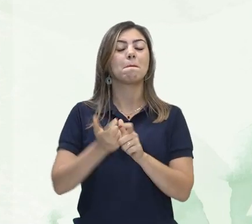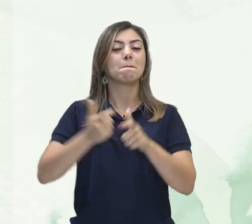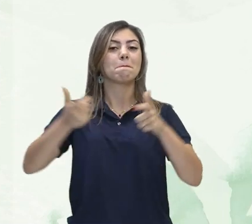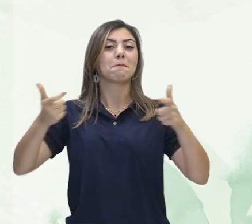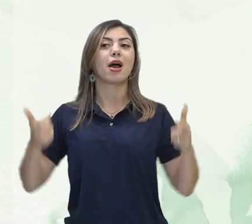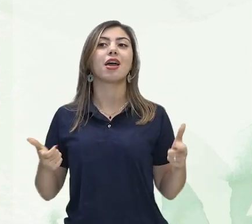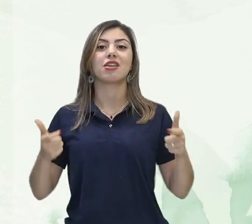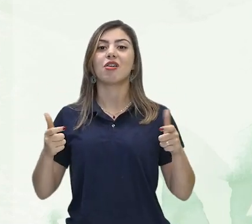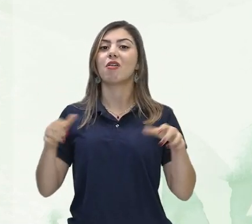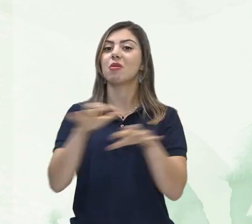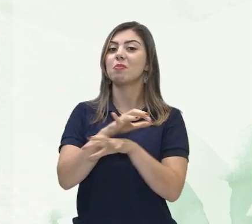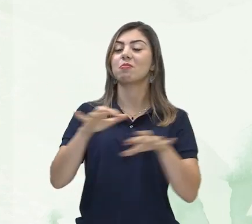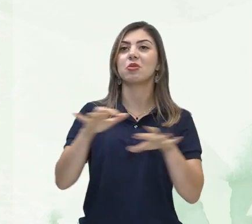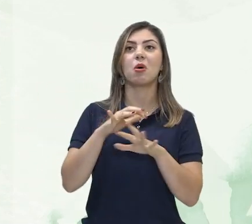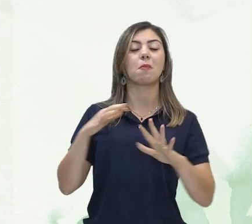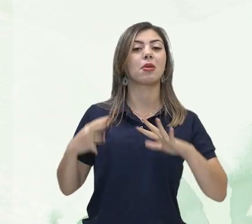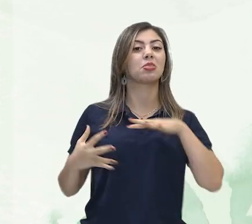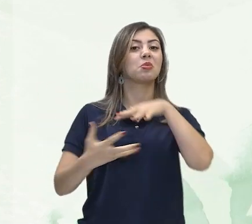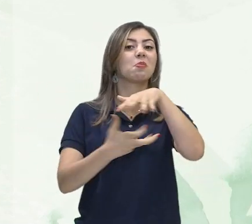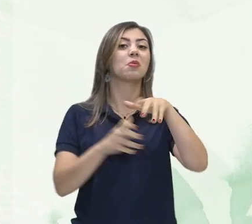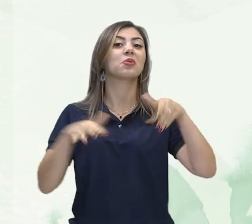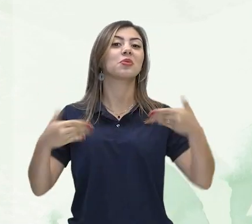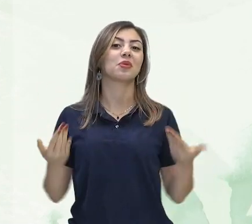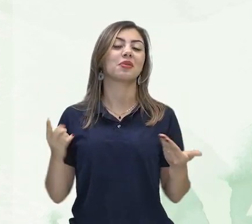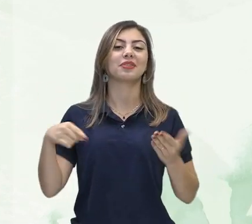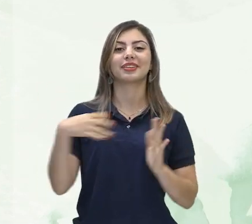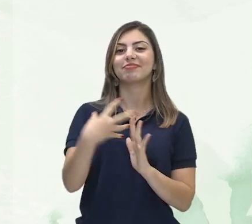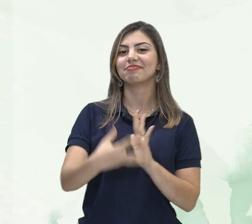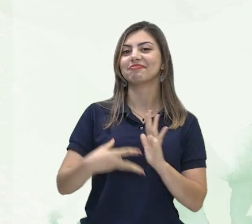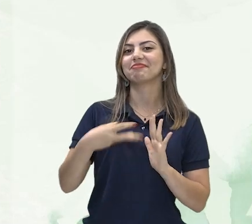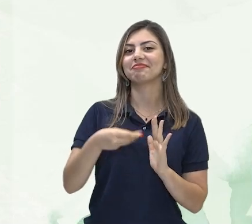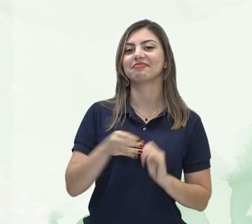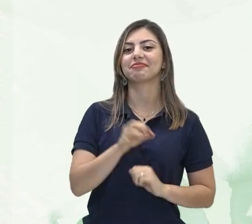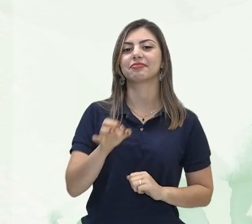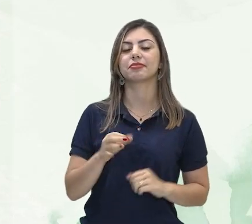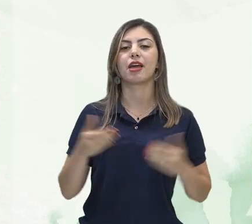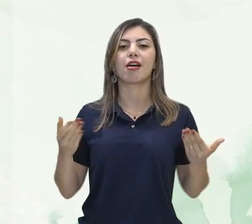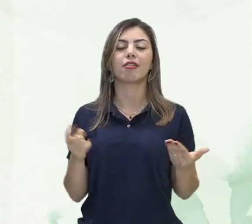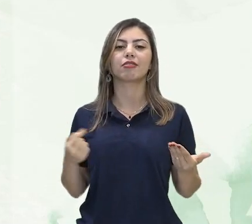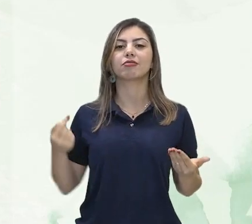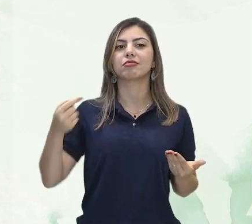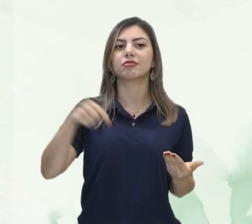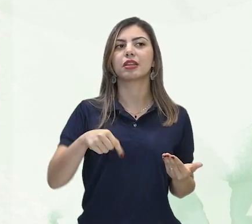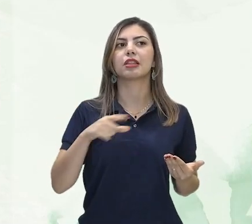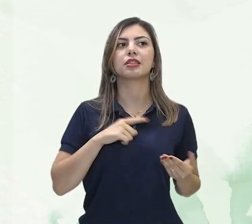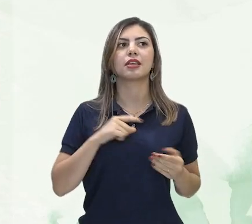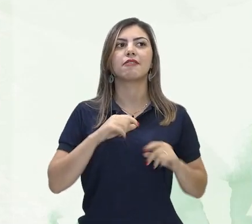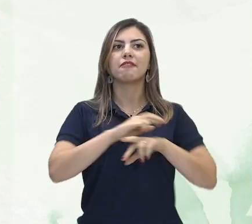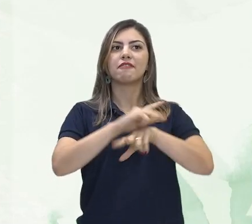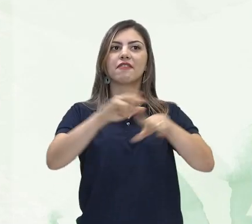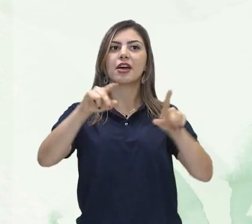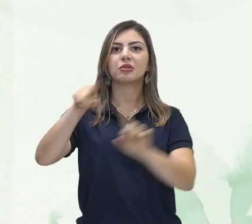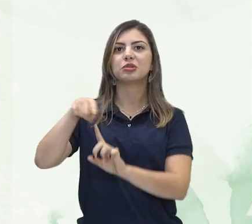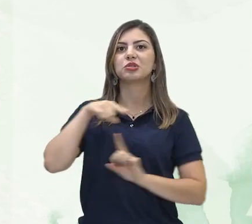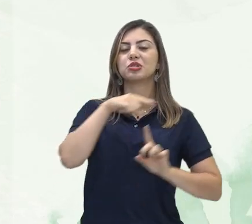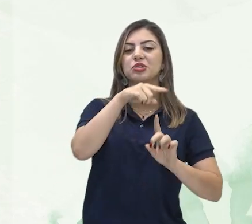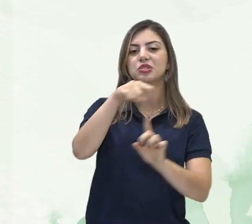ricos biomas do planeta, que é a nossa Amazônia. Aqui nós encontramos inúmeras espécies,